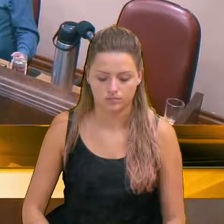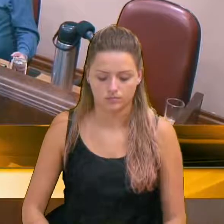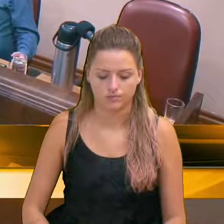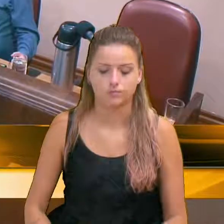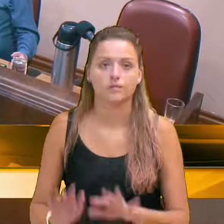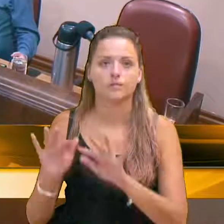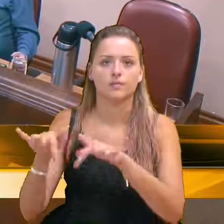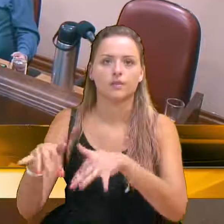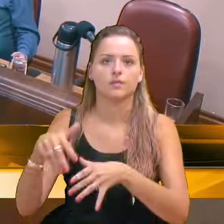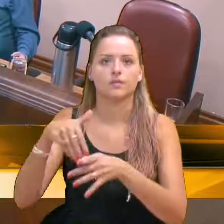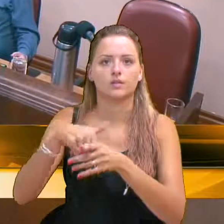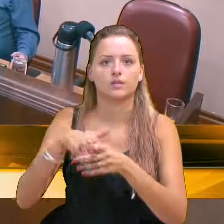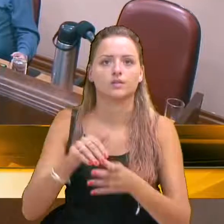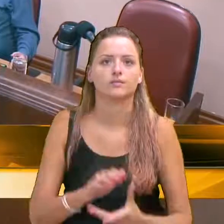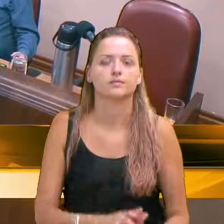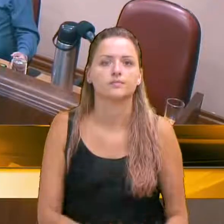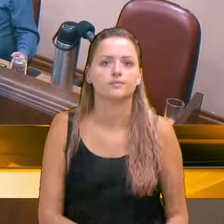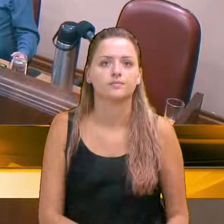Encerrada a votação.